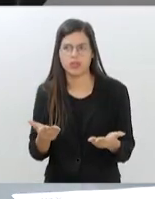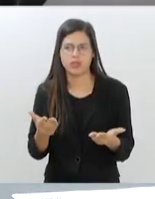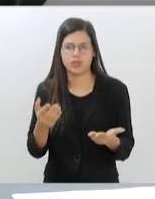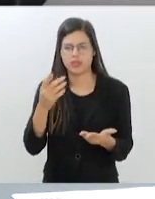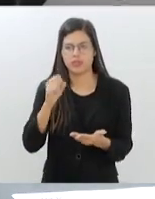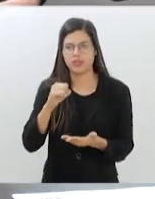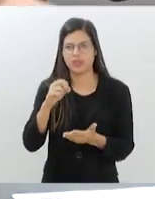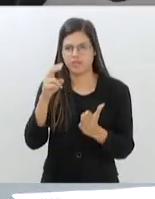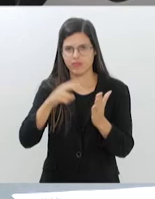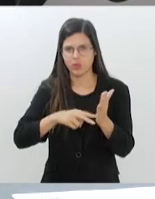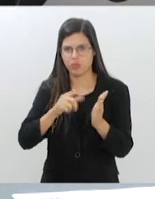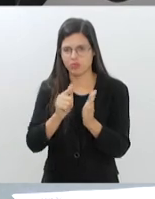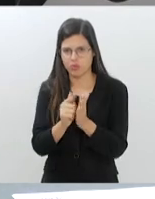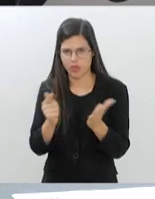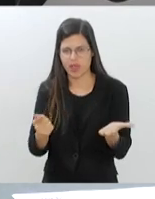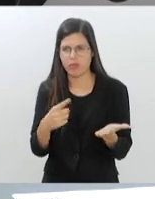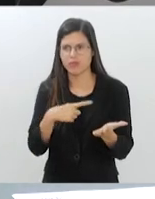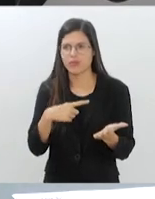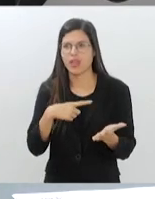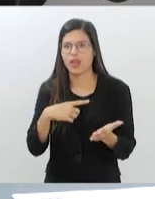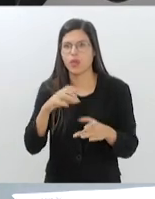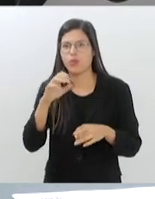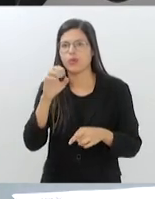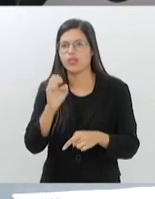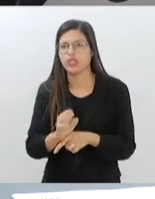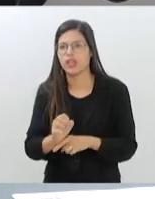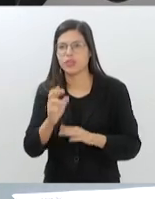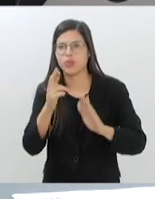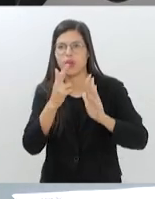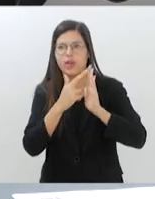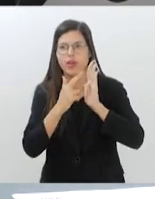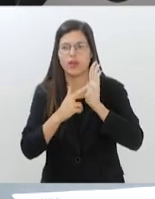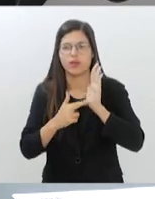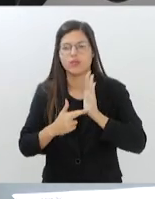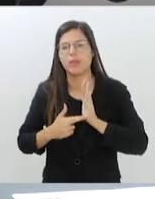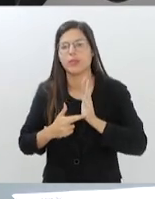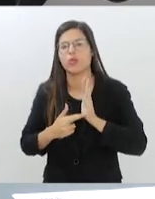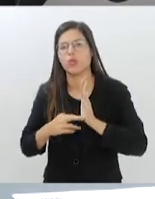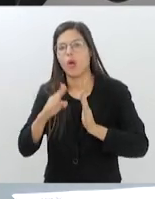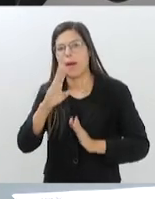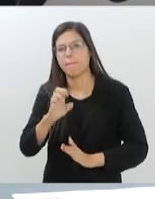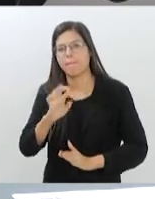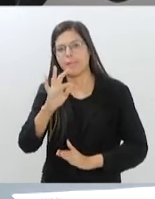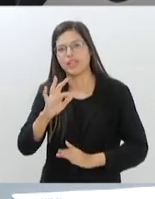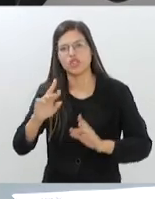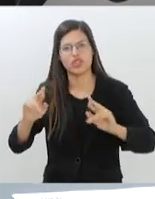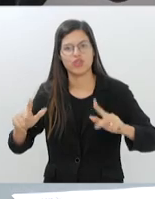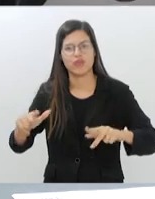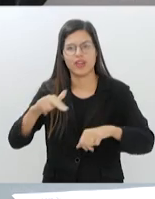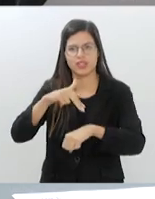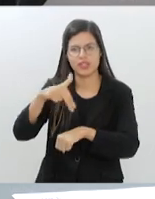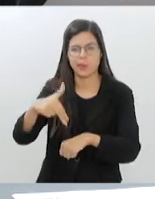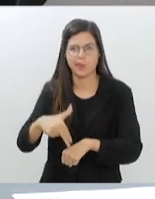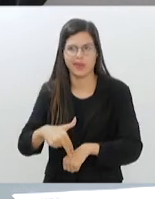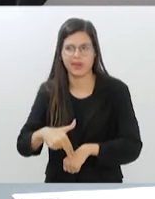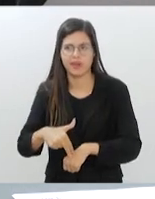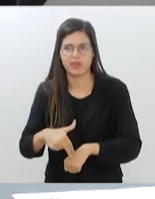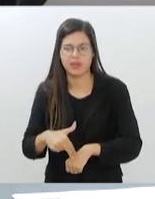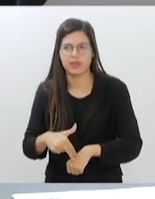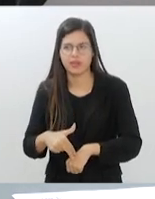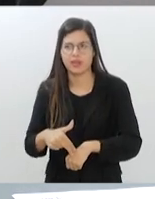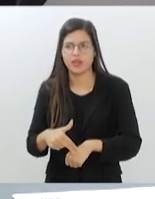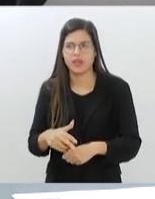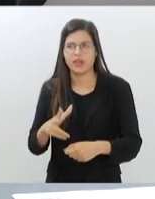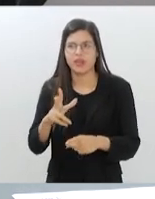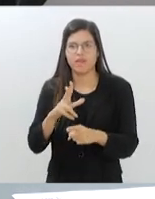discussão o estado regulamentou as Bet diferente da União aceitou outras empresas e ganhou na justiça